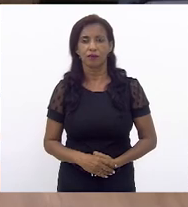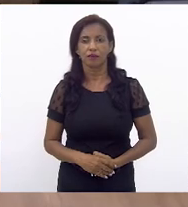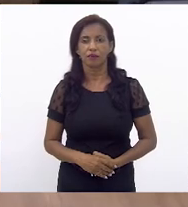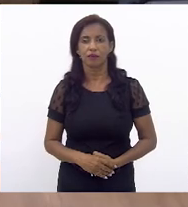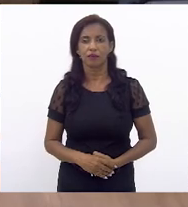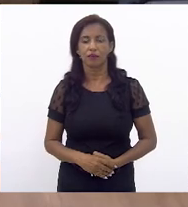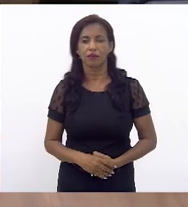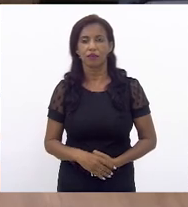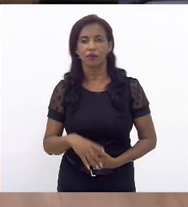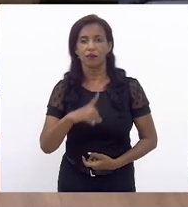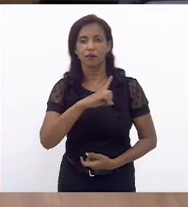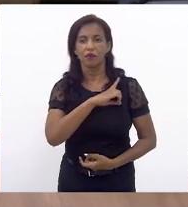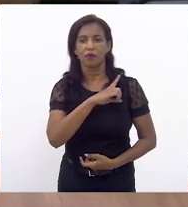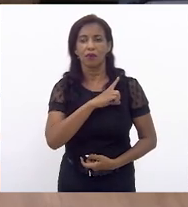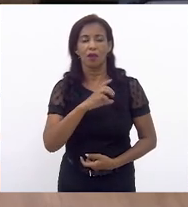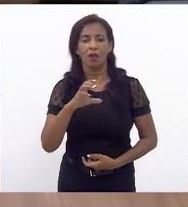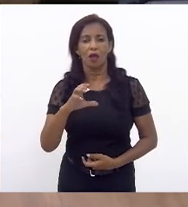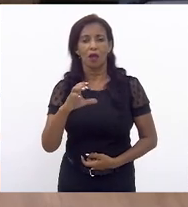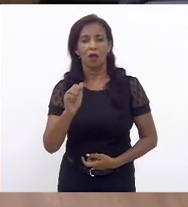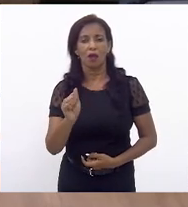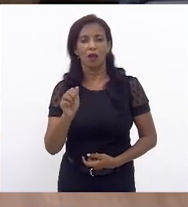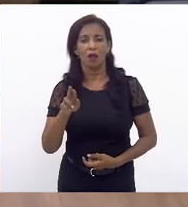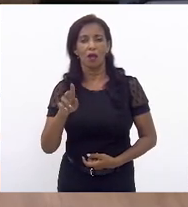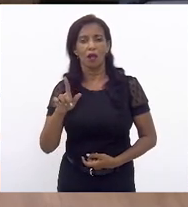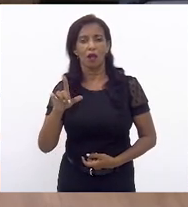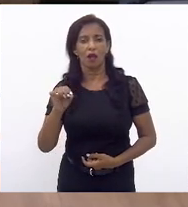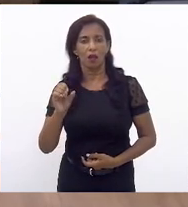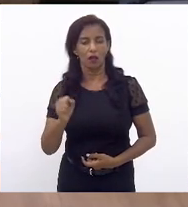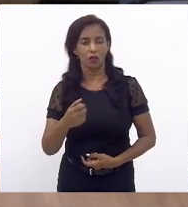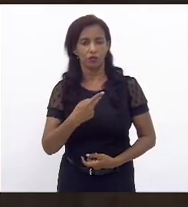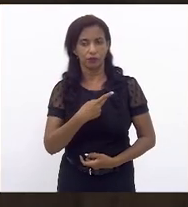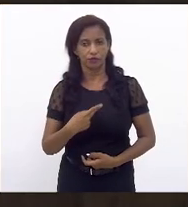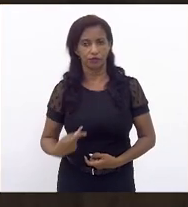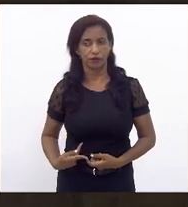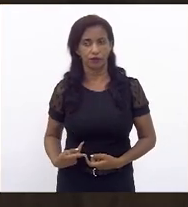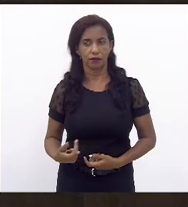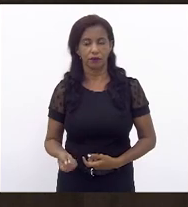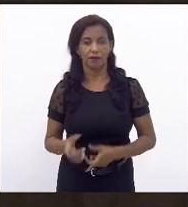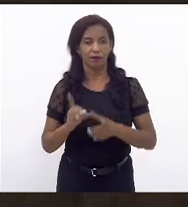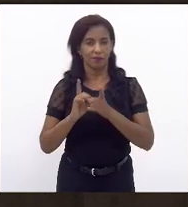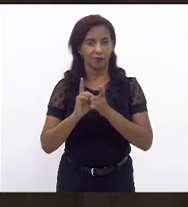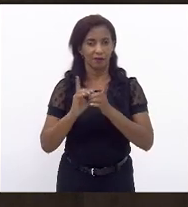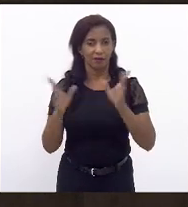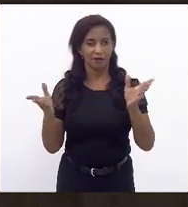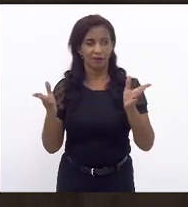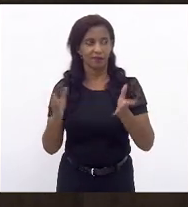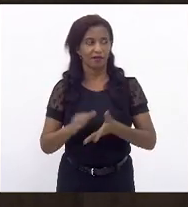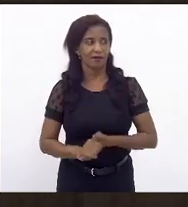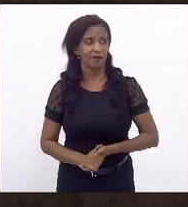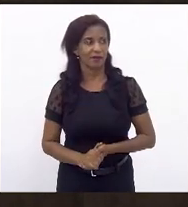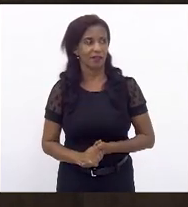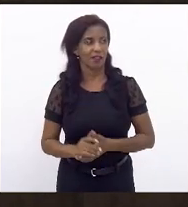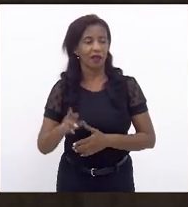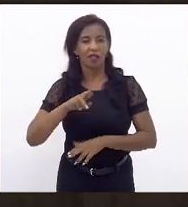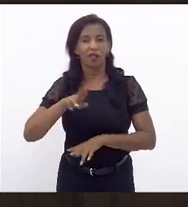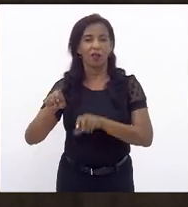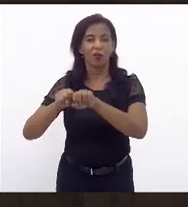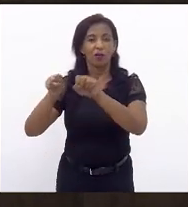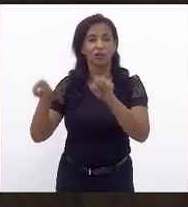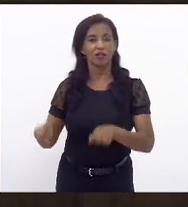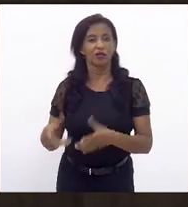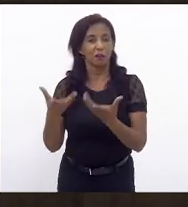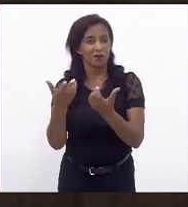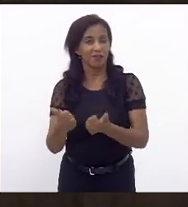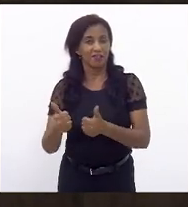Deputado delegado Carlos Augusto. Presidente, a democracia não é um sistema para se permitir